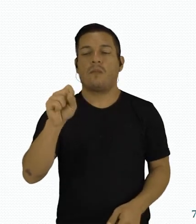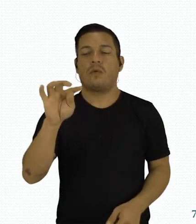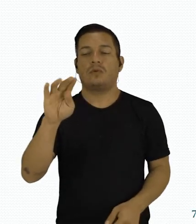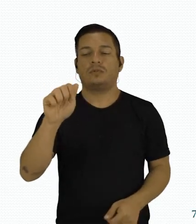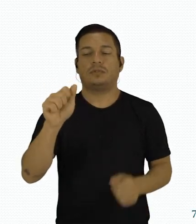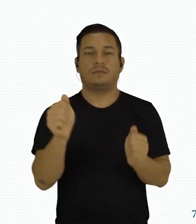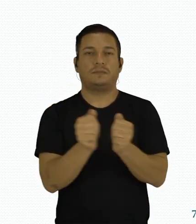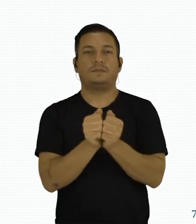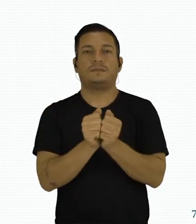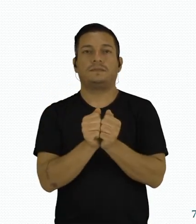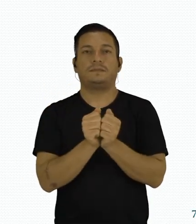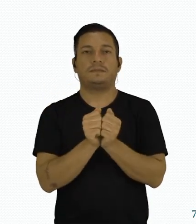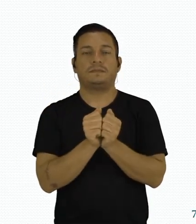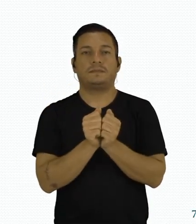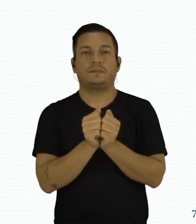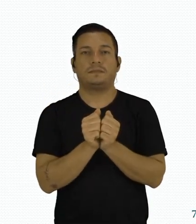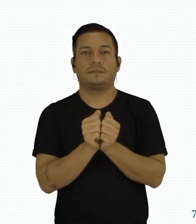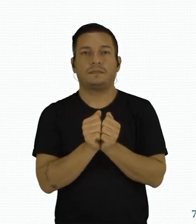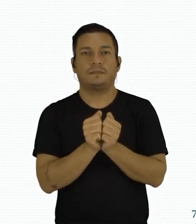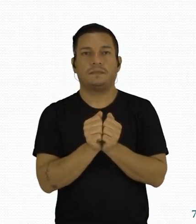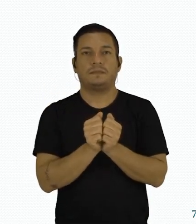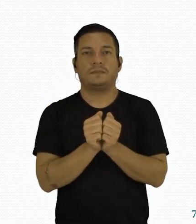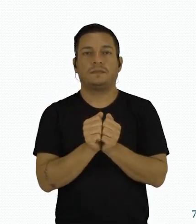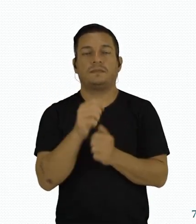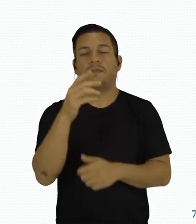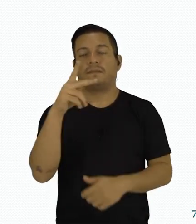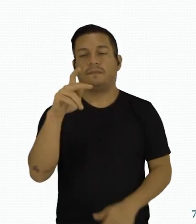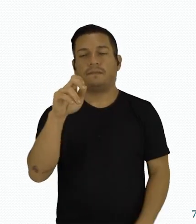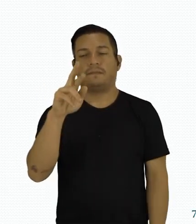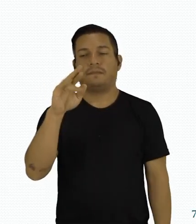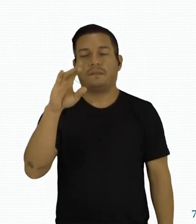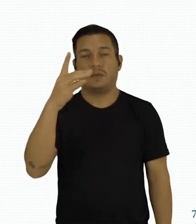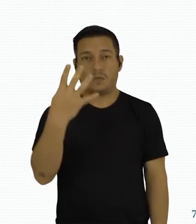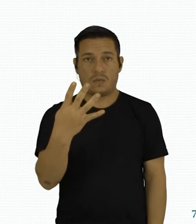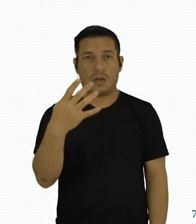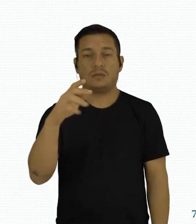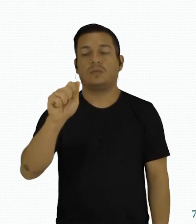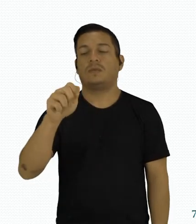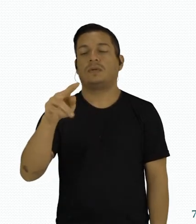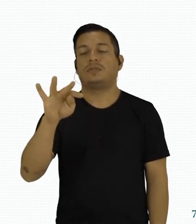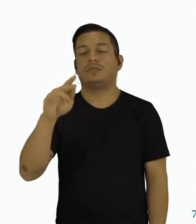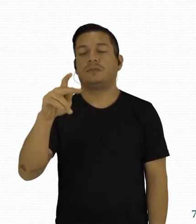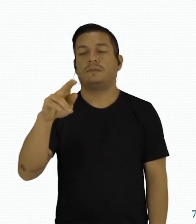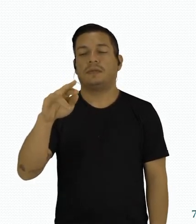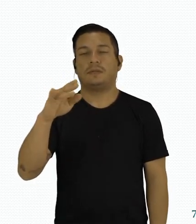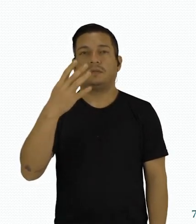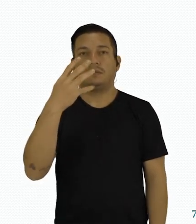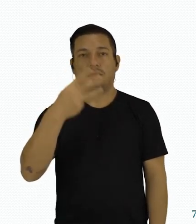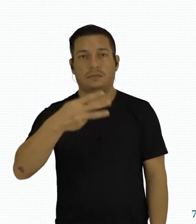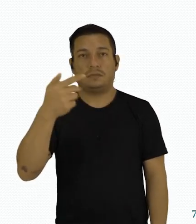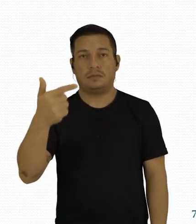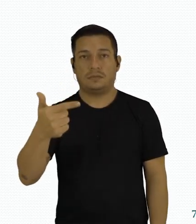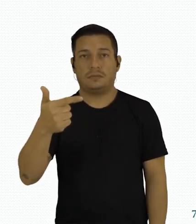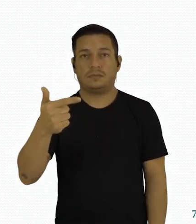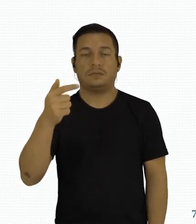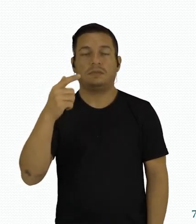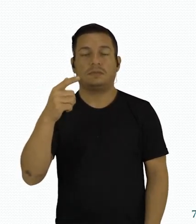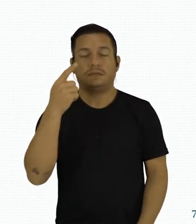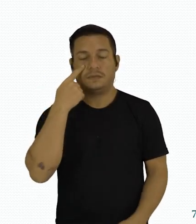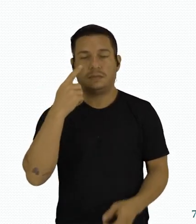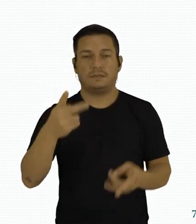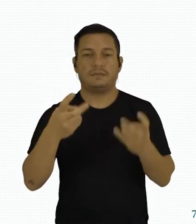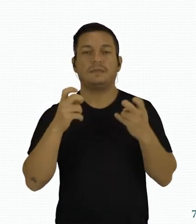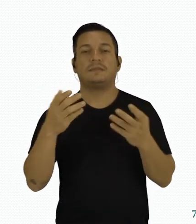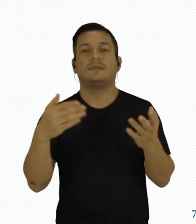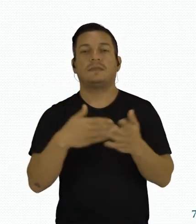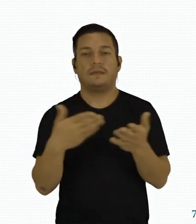né? E o anteperíodo seria 3 e 2. Tome cuidado, o anteperíodo não contém a parte inteira, né? Se você percebeu até aqui, a